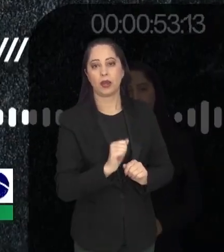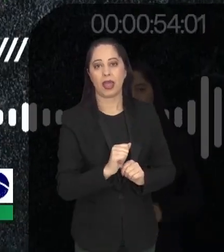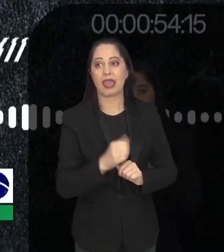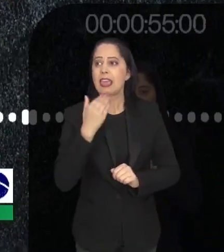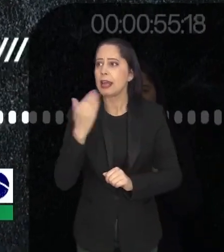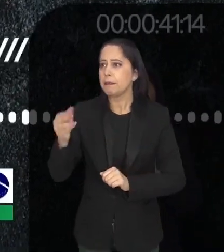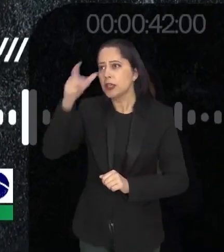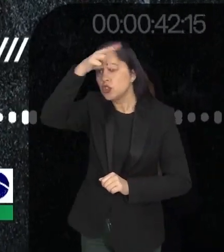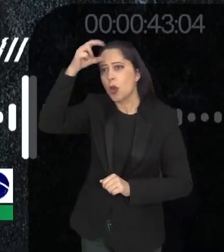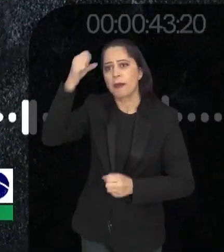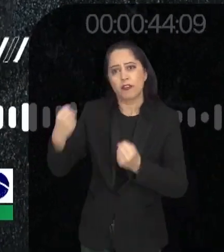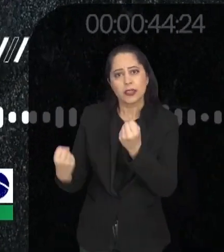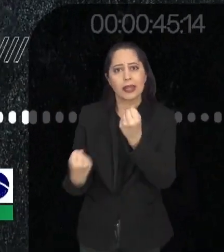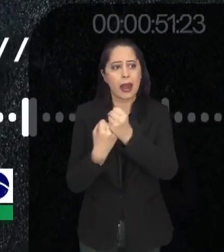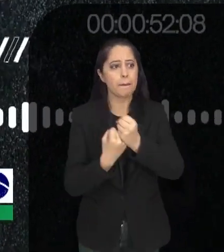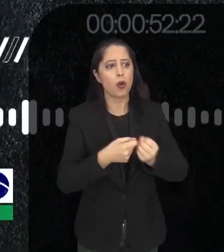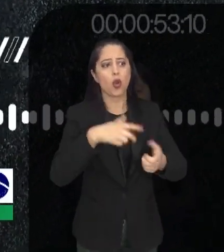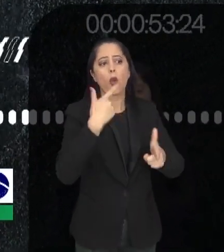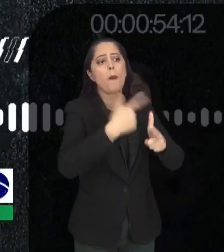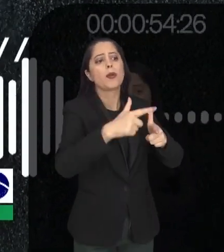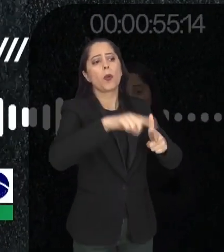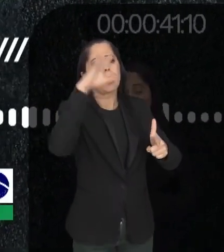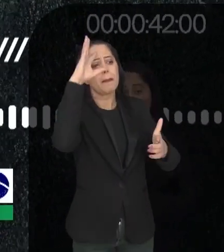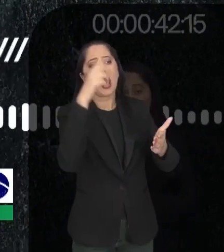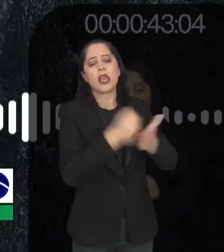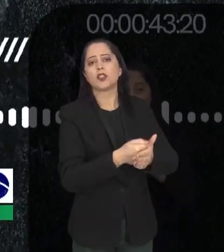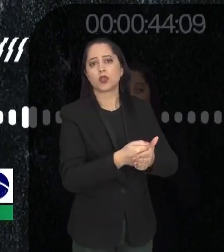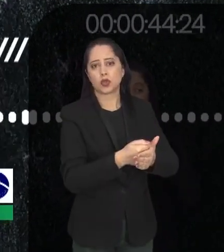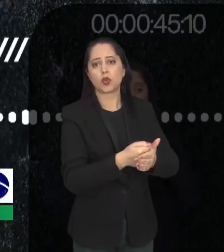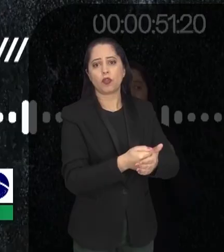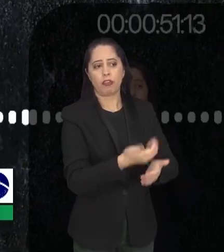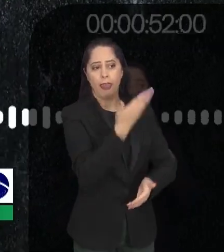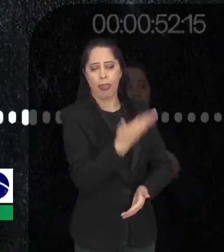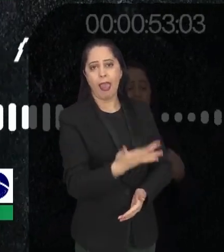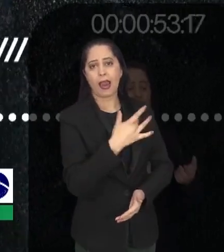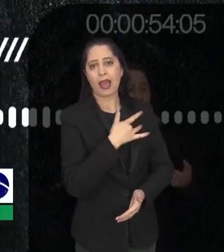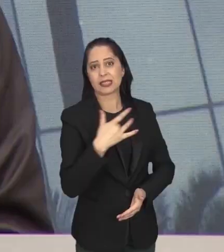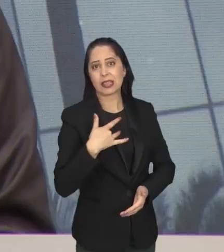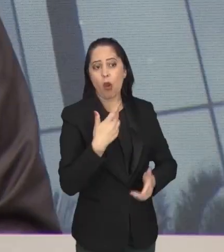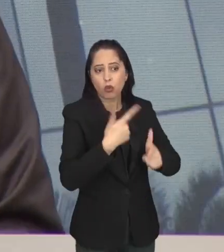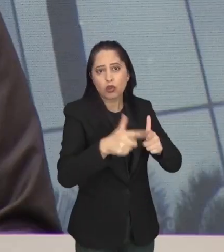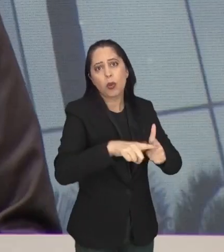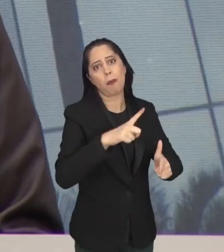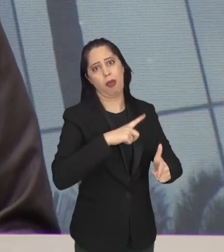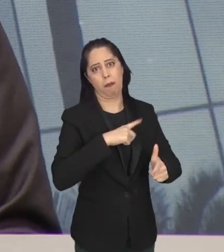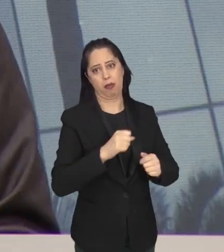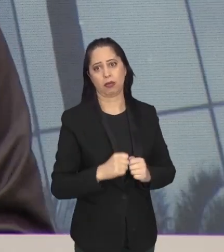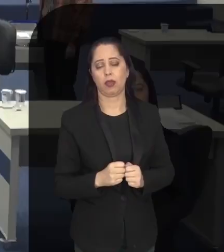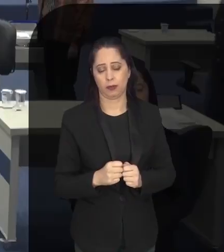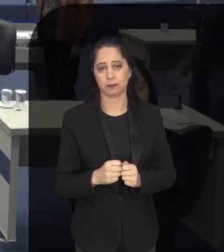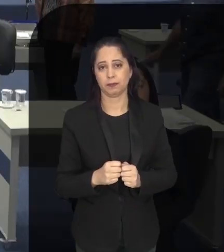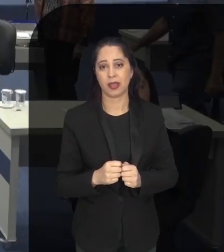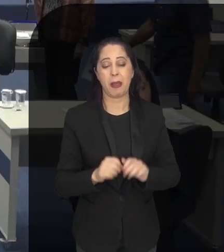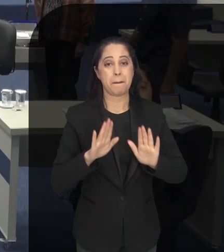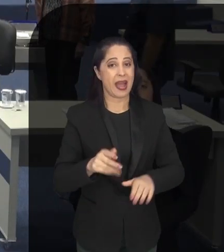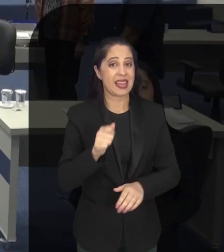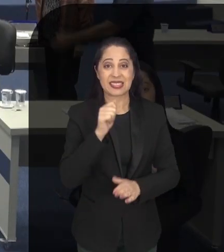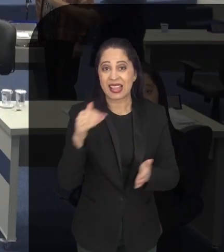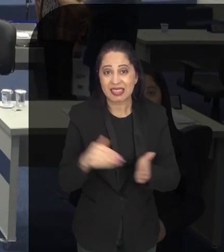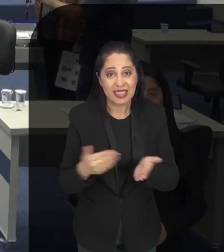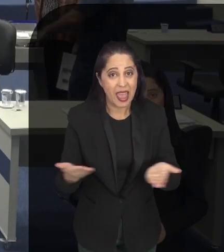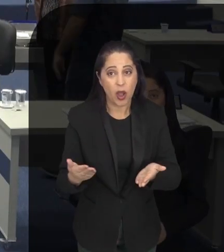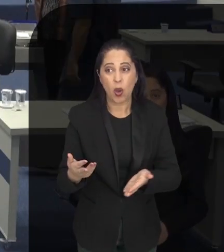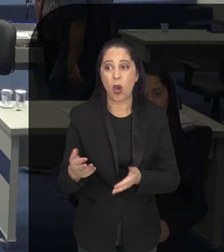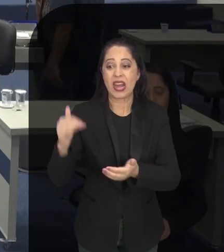cobrou o apoio do município para solucionar o problema de saúde de uma moradora. Segundo Lino, o pedido ainda não